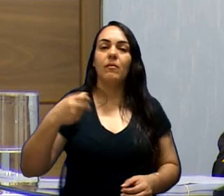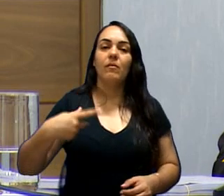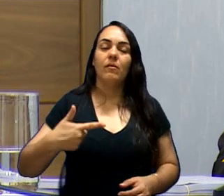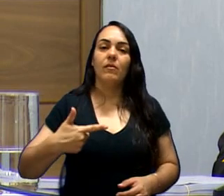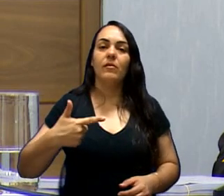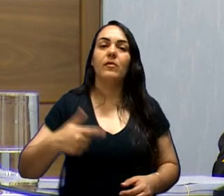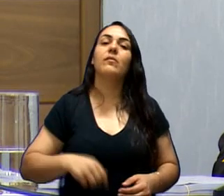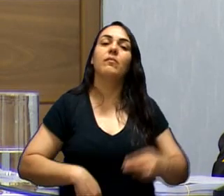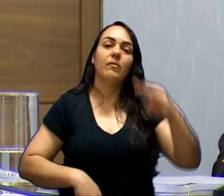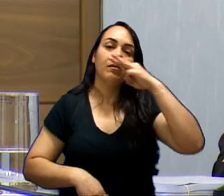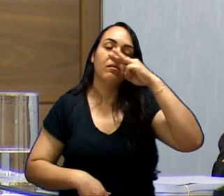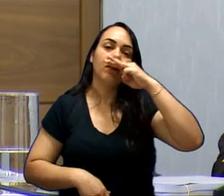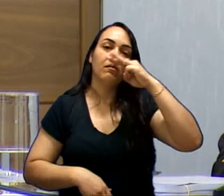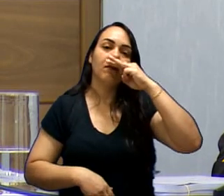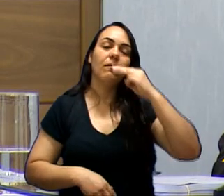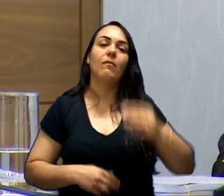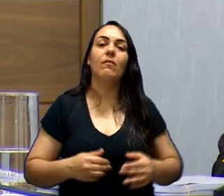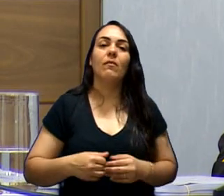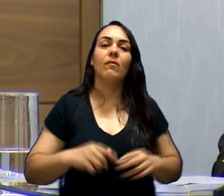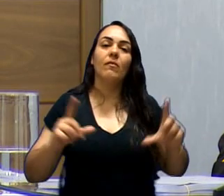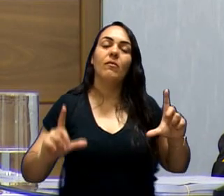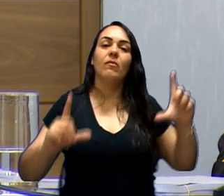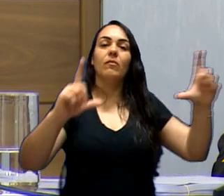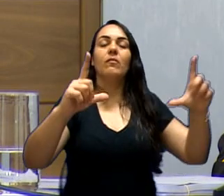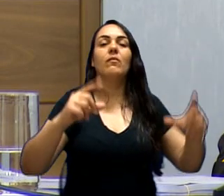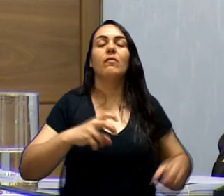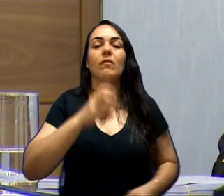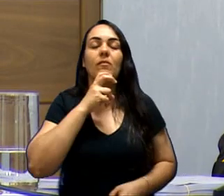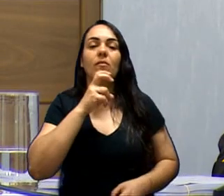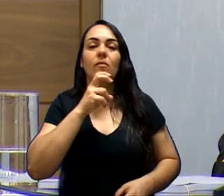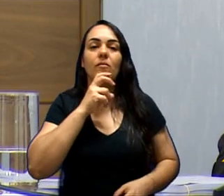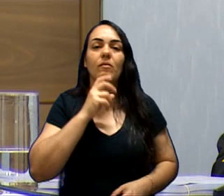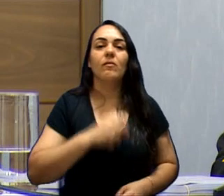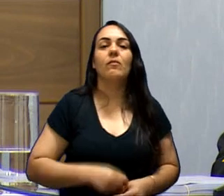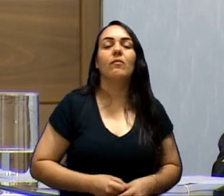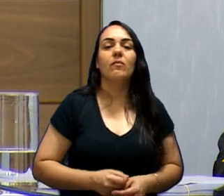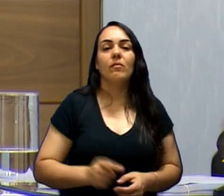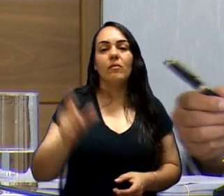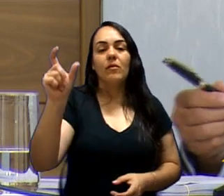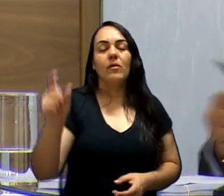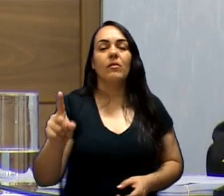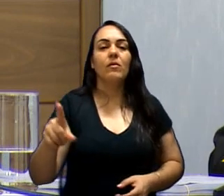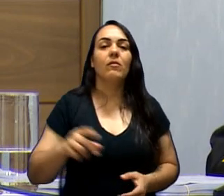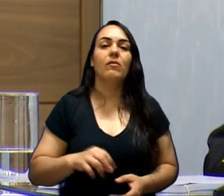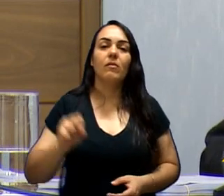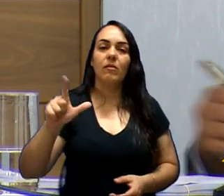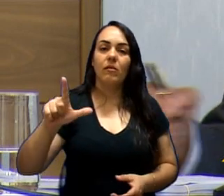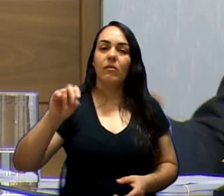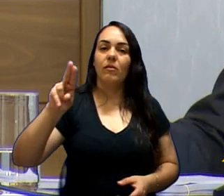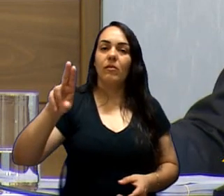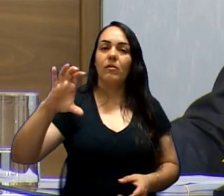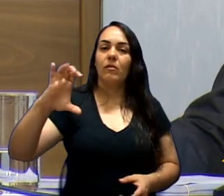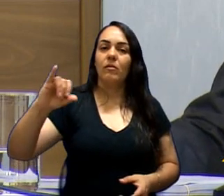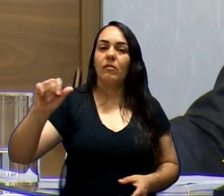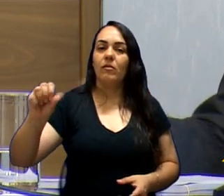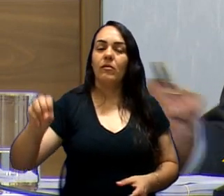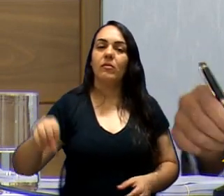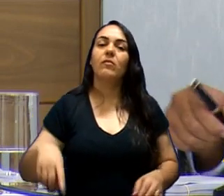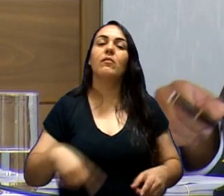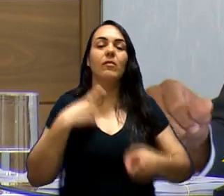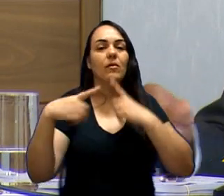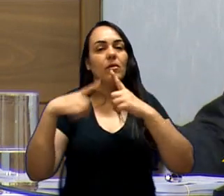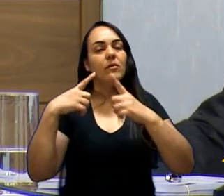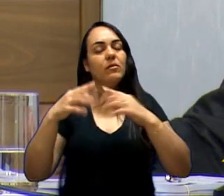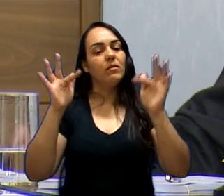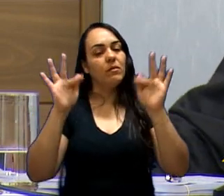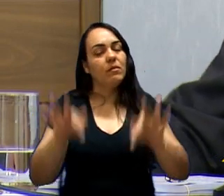82/2019, do vereador Martinez, concede título de cidadão sorocabano ao ilustríssimo senhor Múcio Bonifácio Guimarães. Em discussão, encerrada